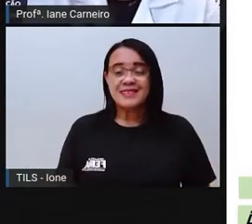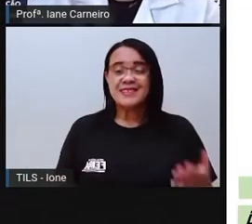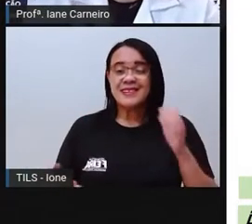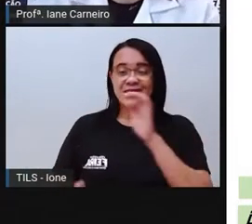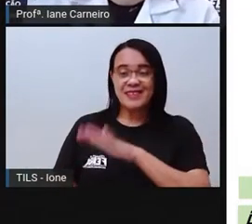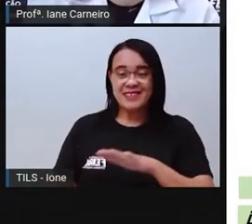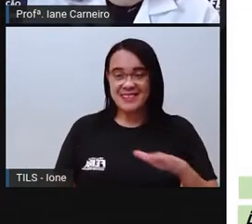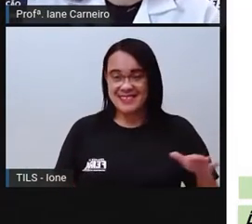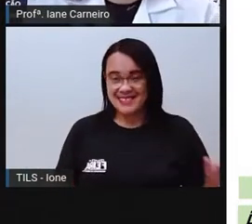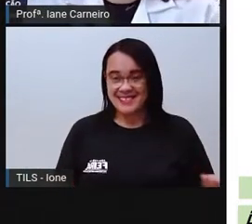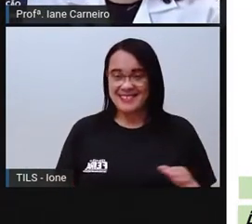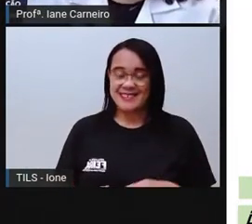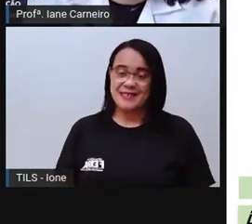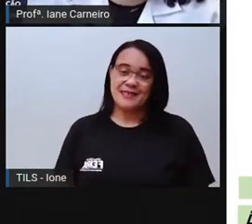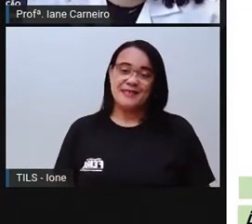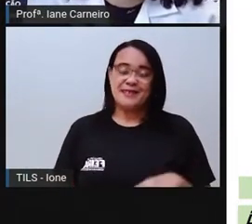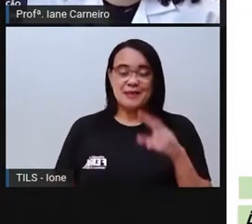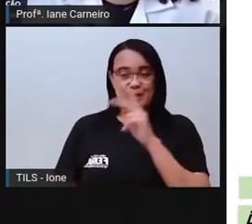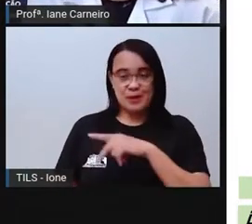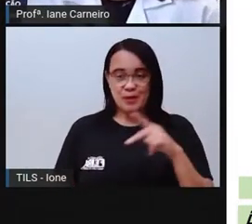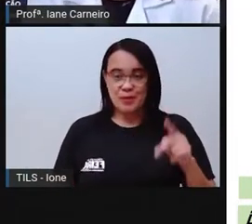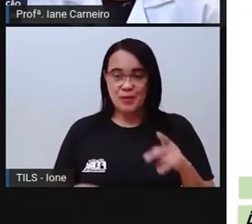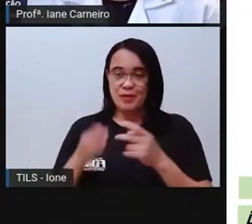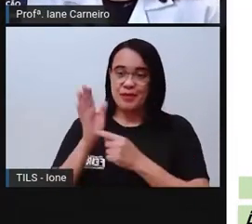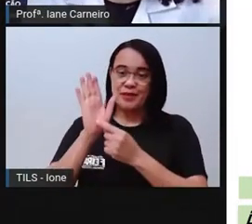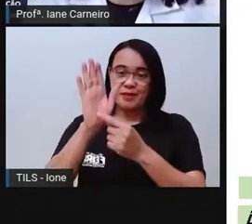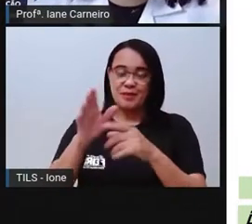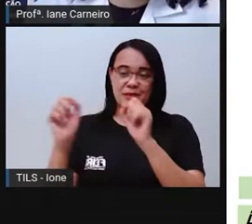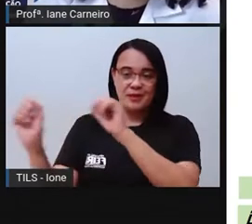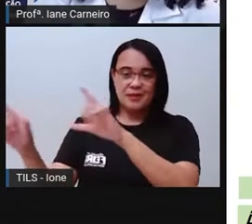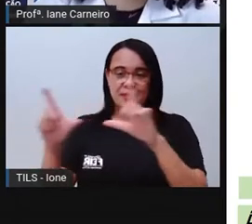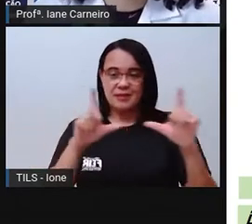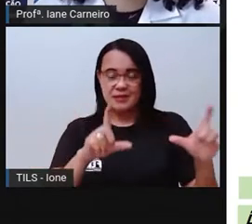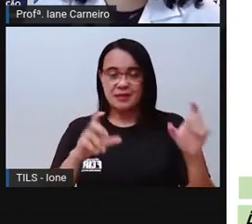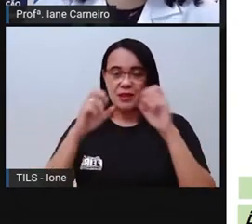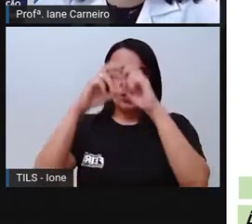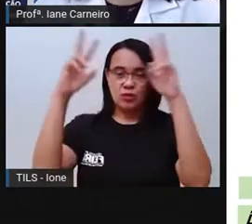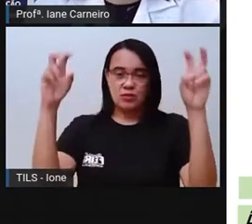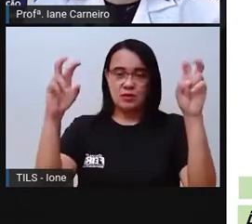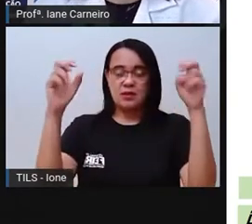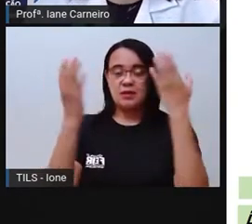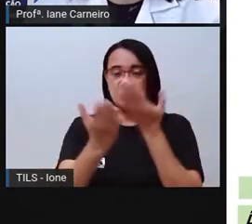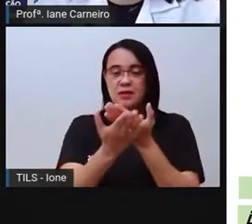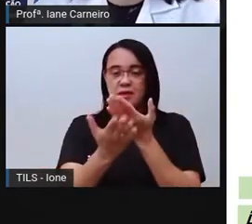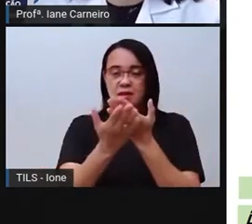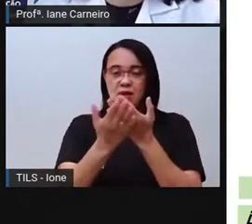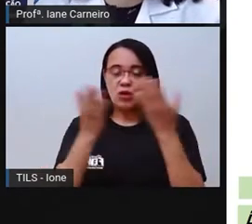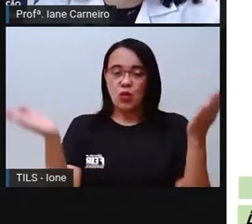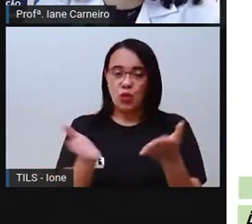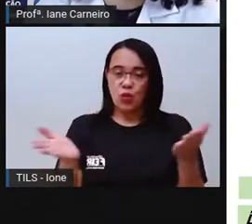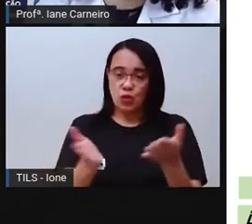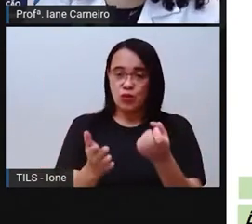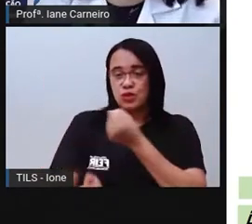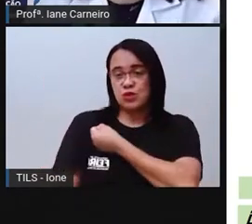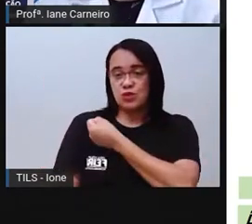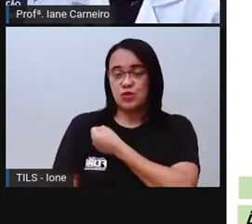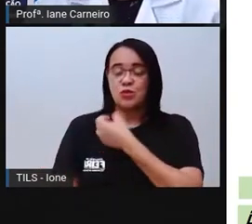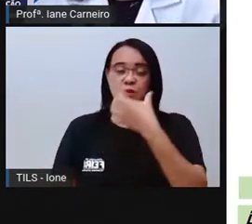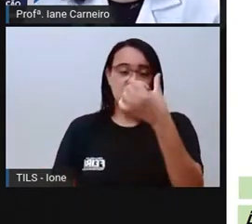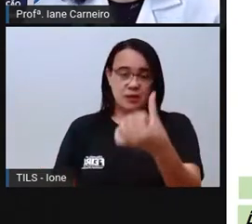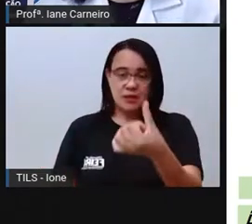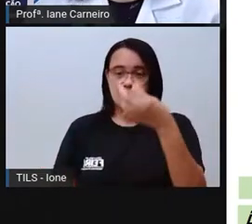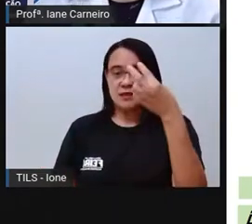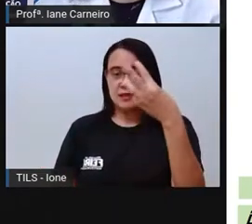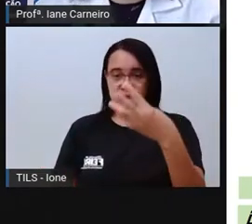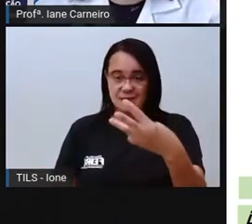né? A Pro vai apresentar para vocês agora o tema da nossa aula de hoje, que é a aula 63. E